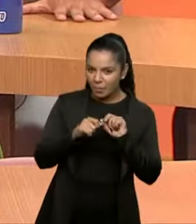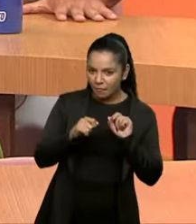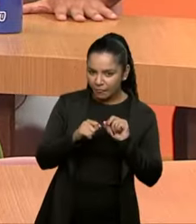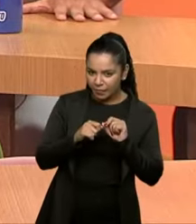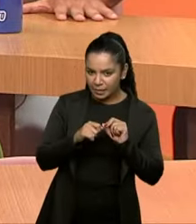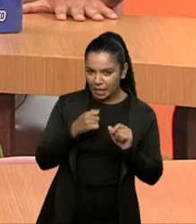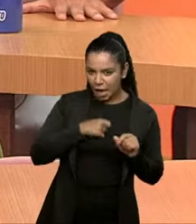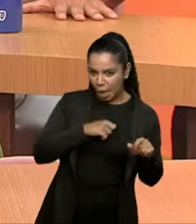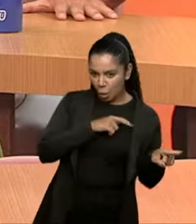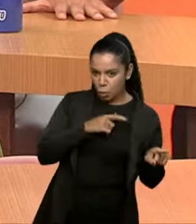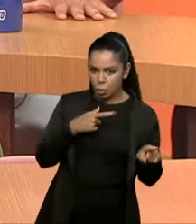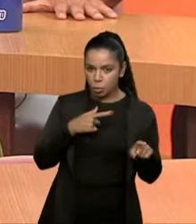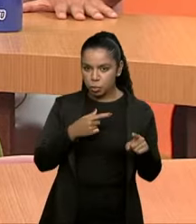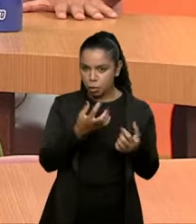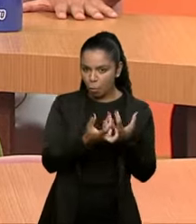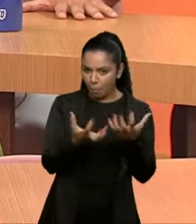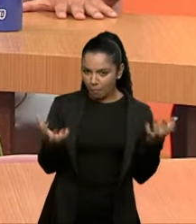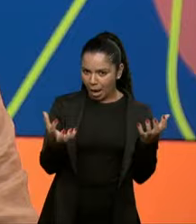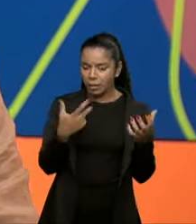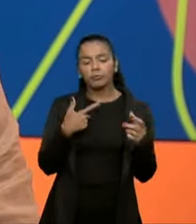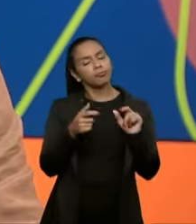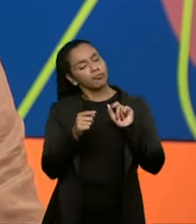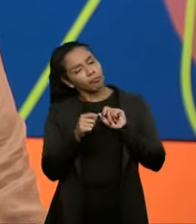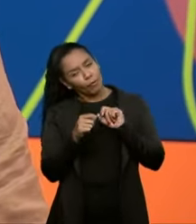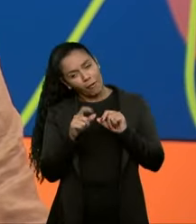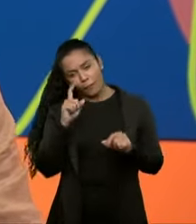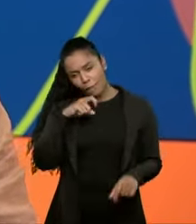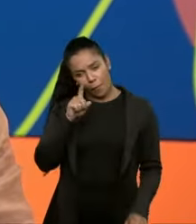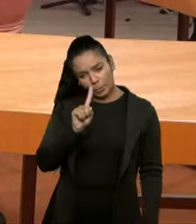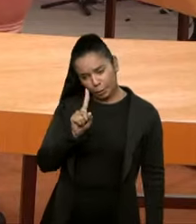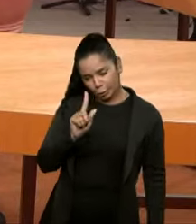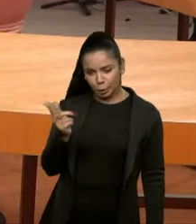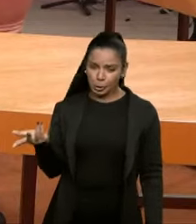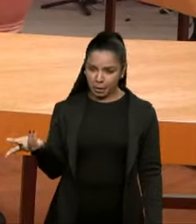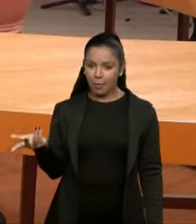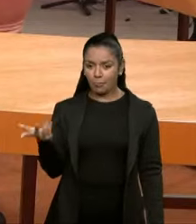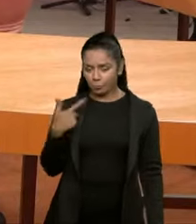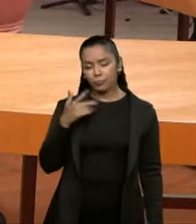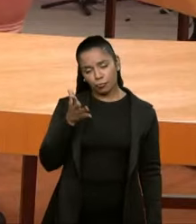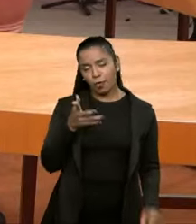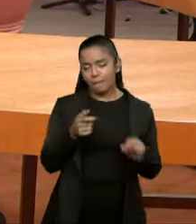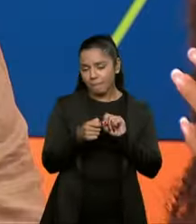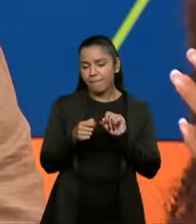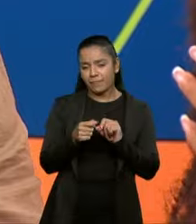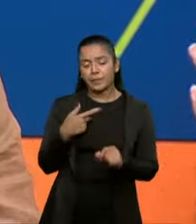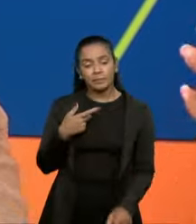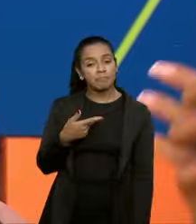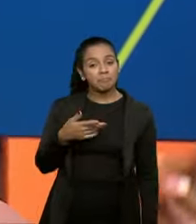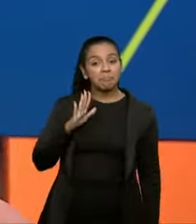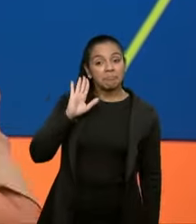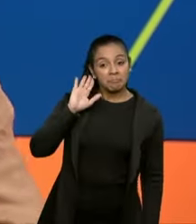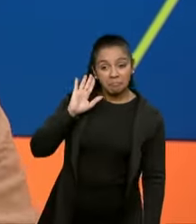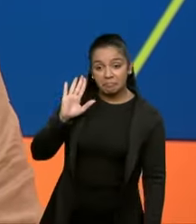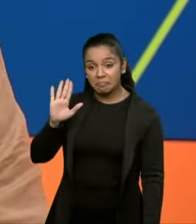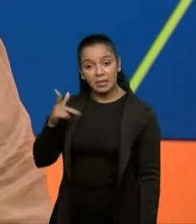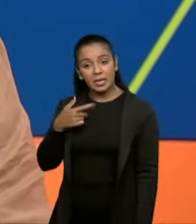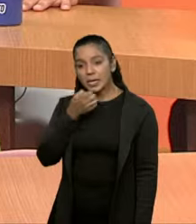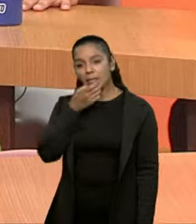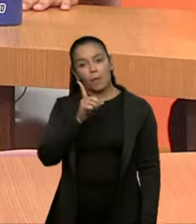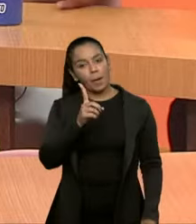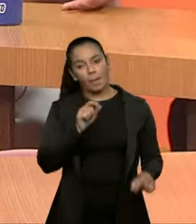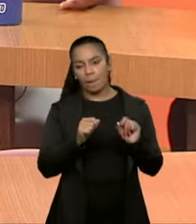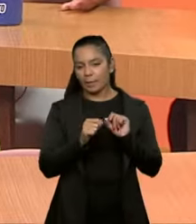Cara, não, pra te falar, nunca vou mentir não, já fiz. Mas dizem que... Não vou mentir não. Mas dizem, eu já ouvi, galera, mas na Turé, porque não é muito legal fazer